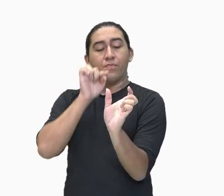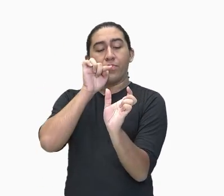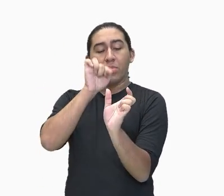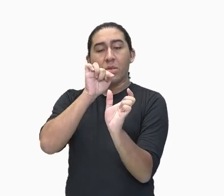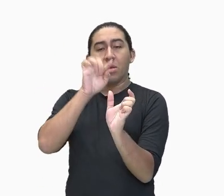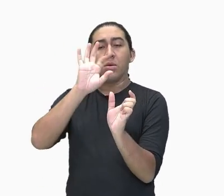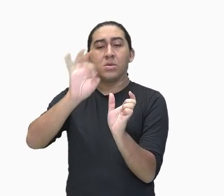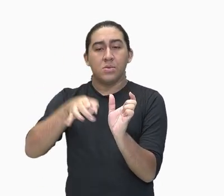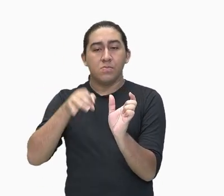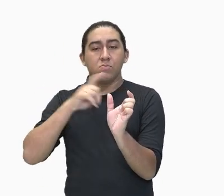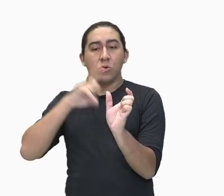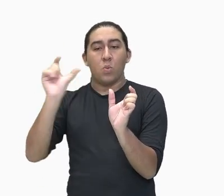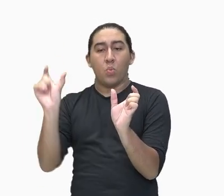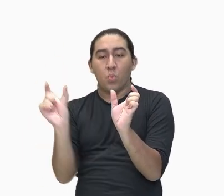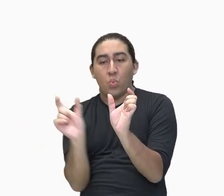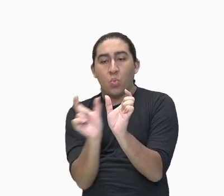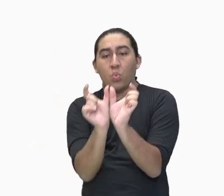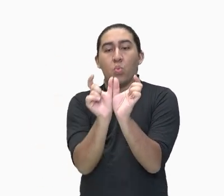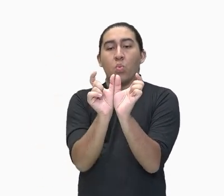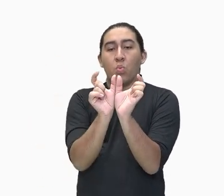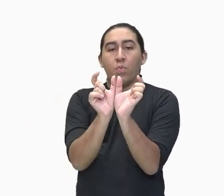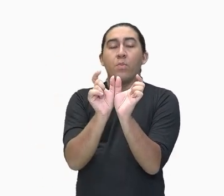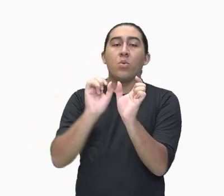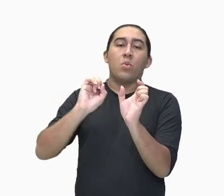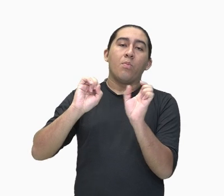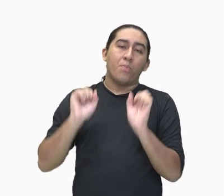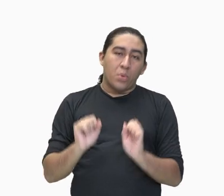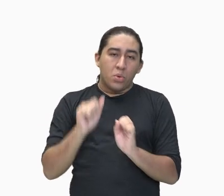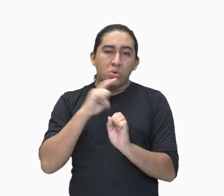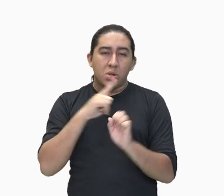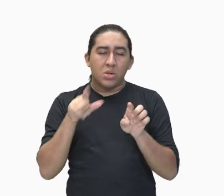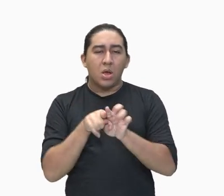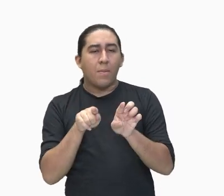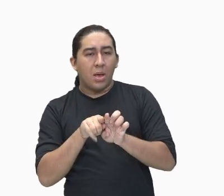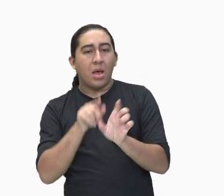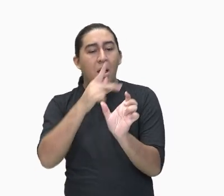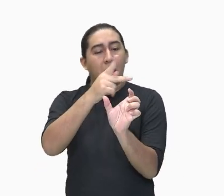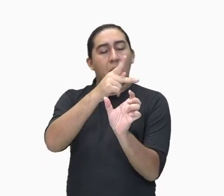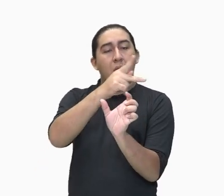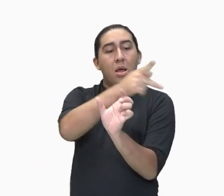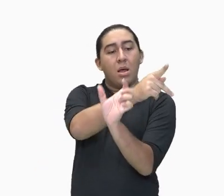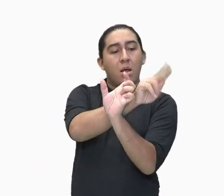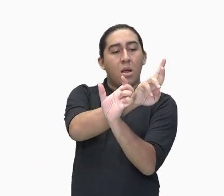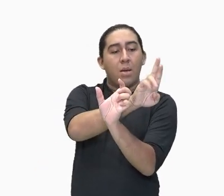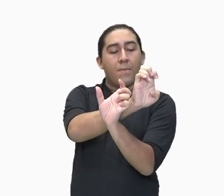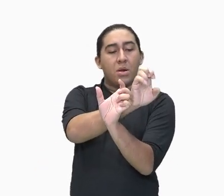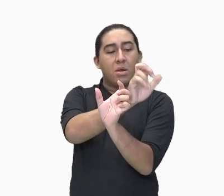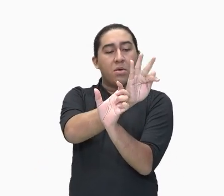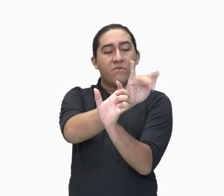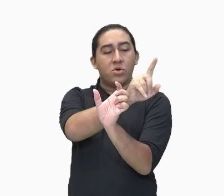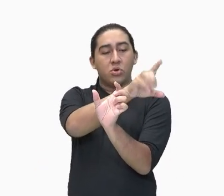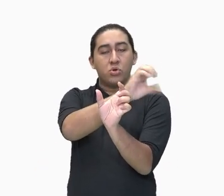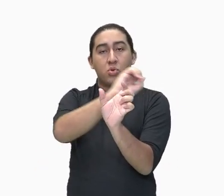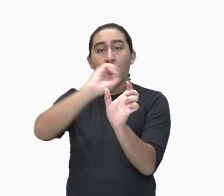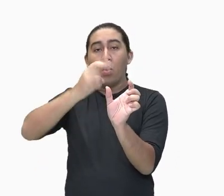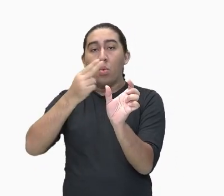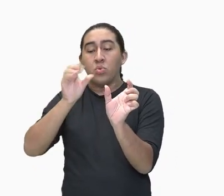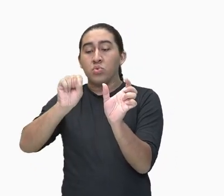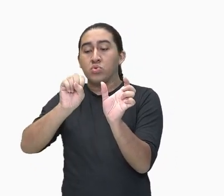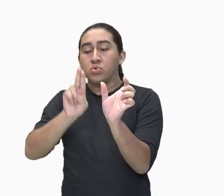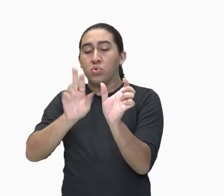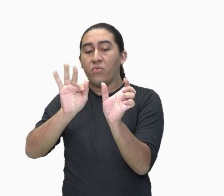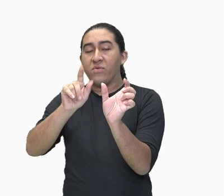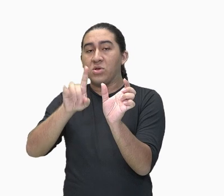acrescentar afixo, que nós podemos chamar de prefixo e sufixo, dependendo da